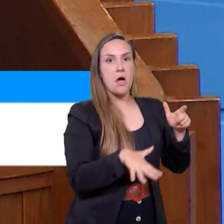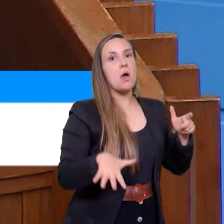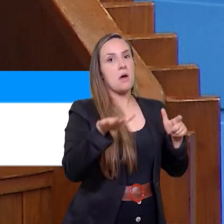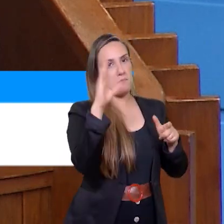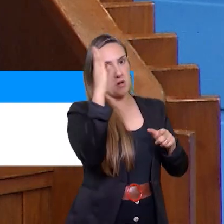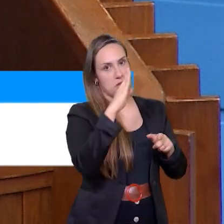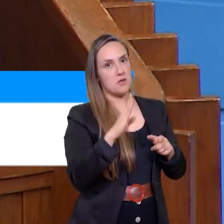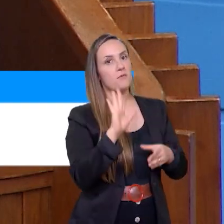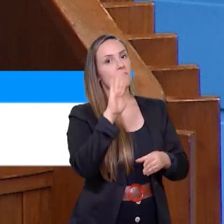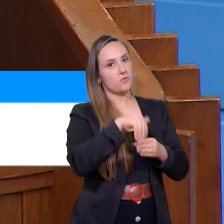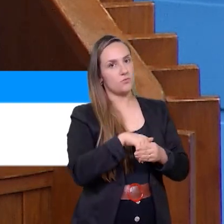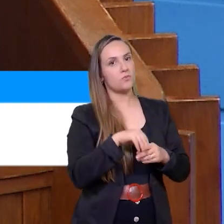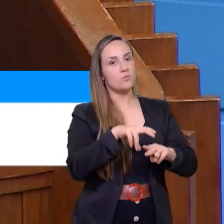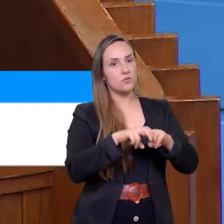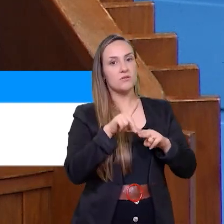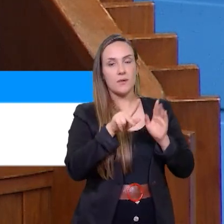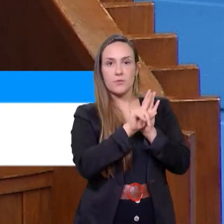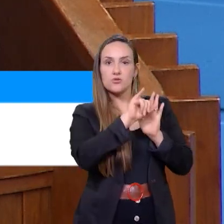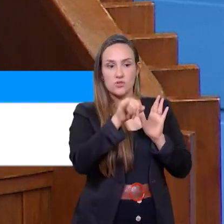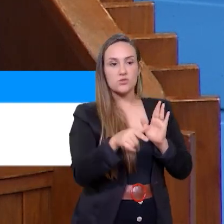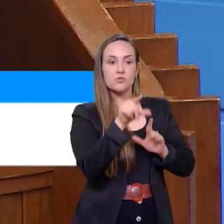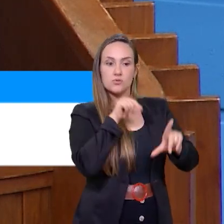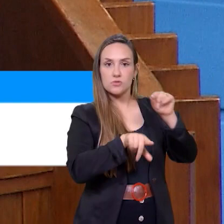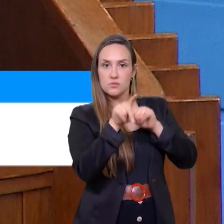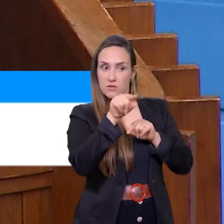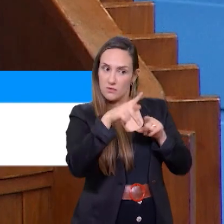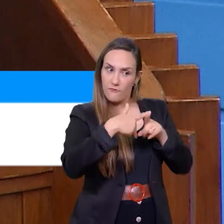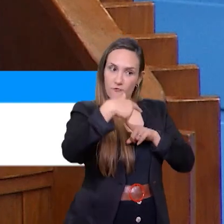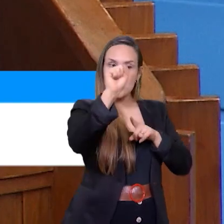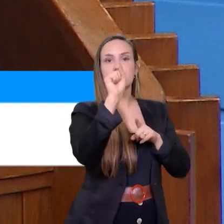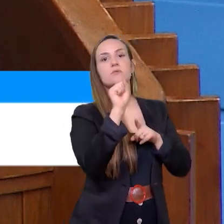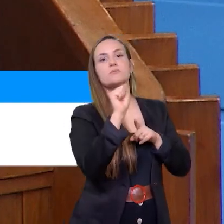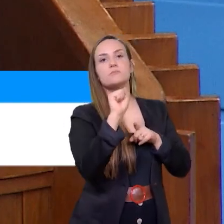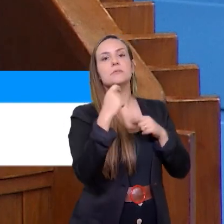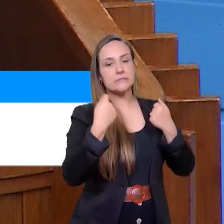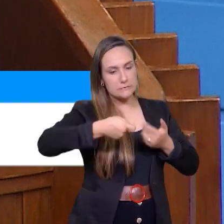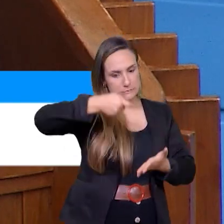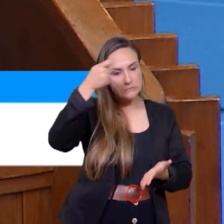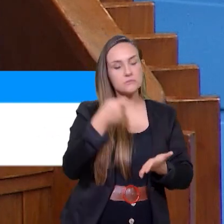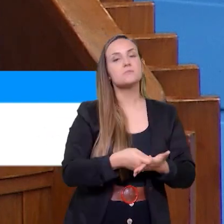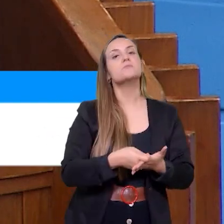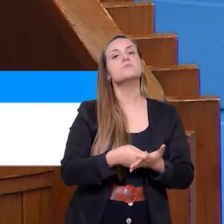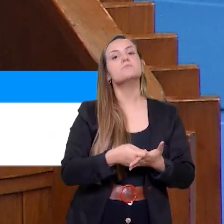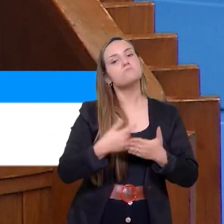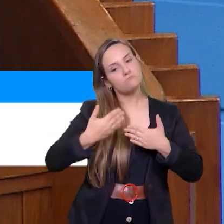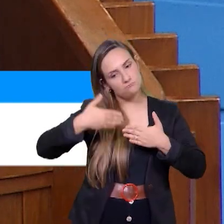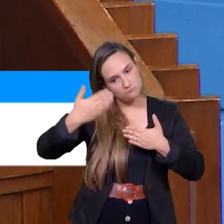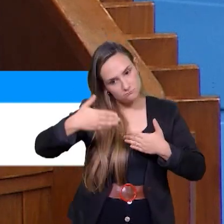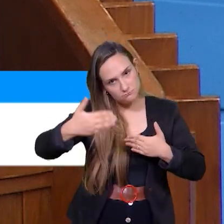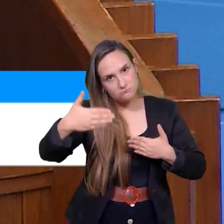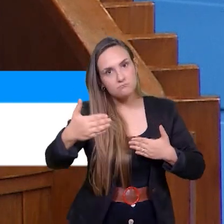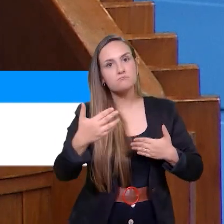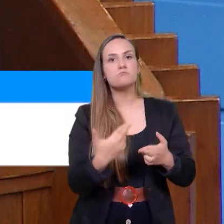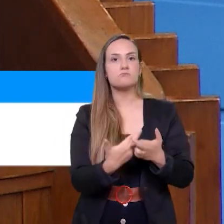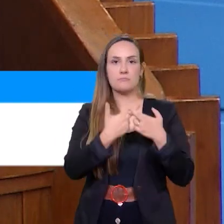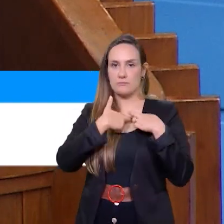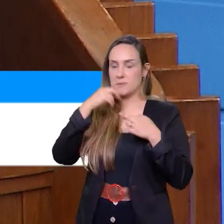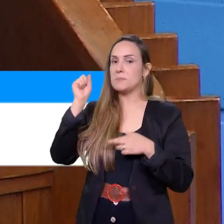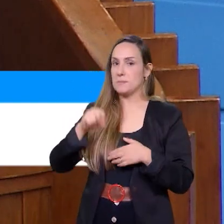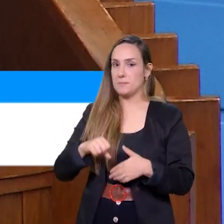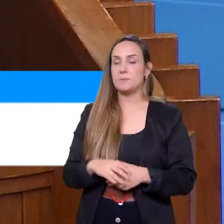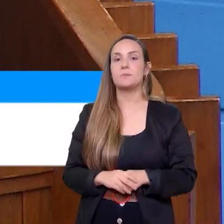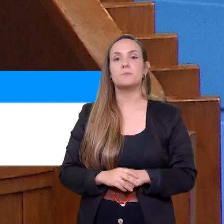as eleições, e que convenceu a maioria dos brasileiros e, portanto, foi o projeto escolhido, o projeto vencedor e que tem que